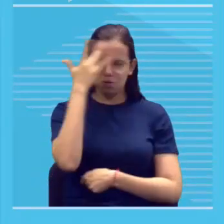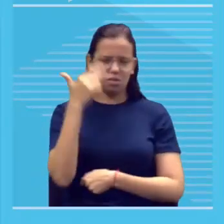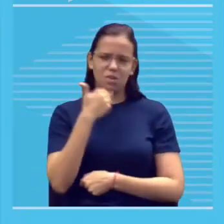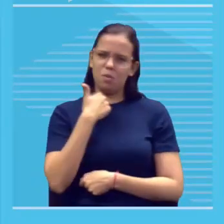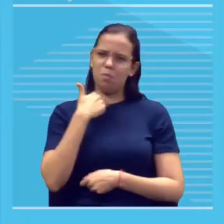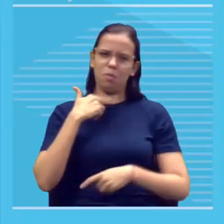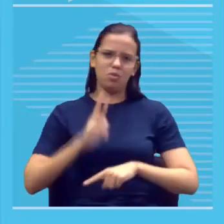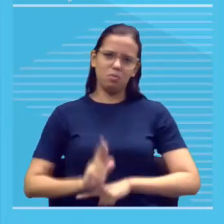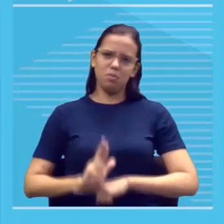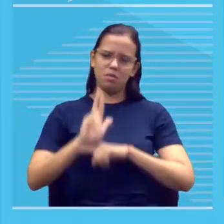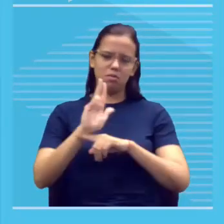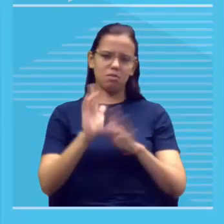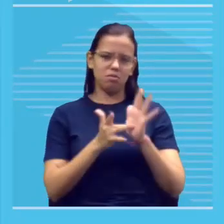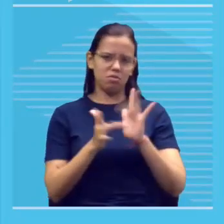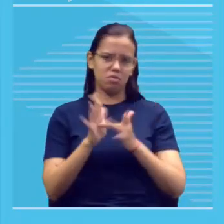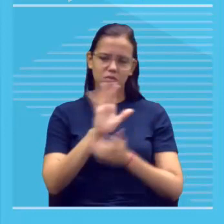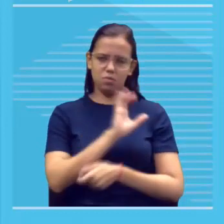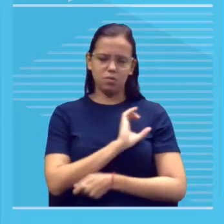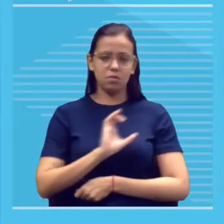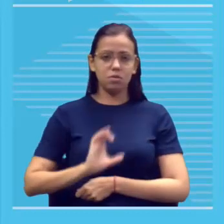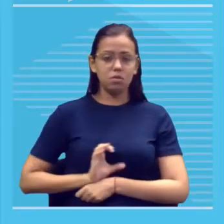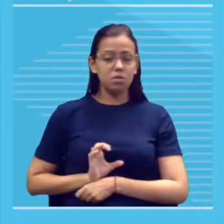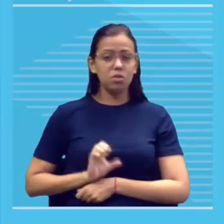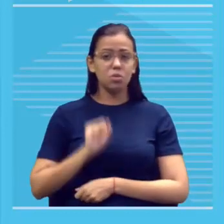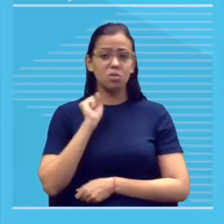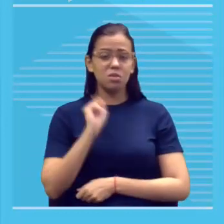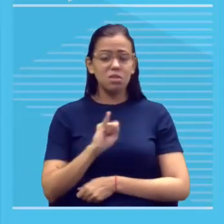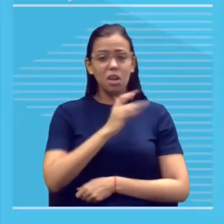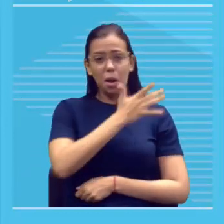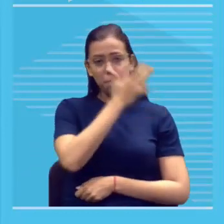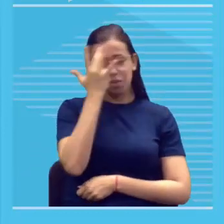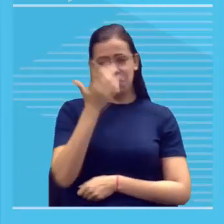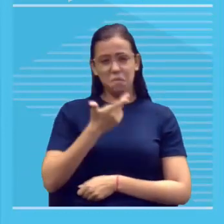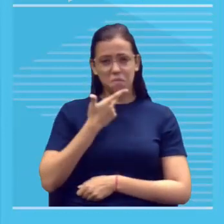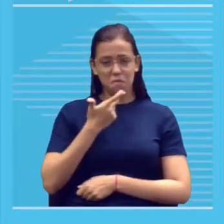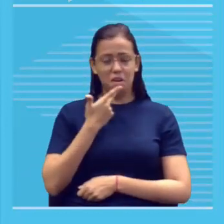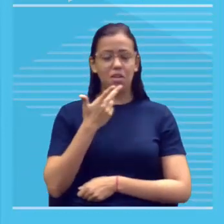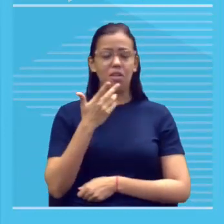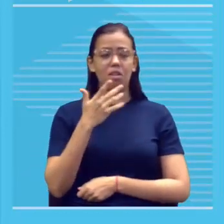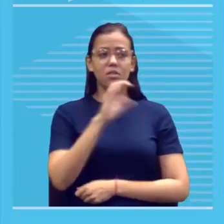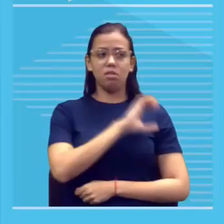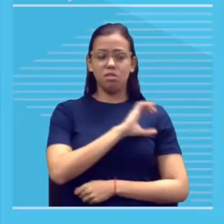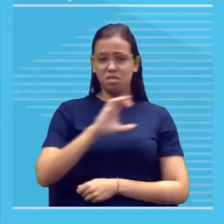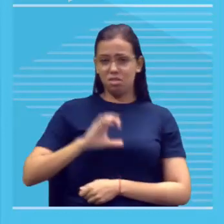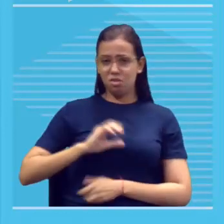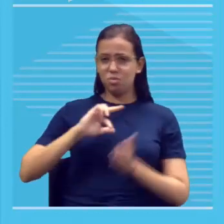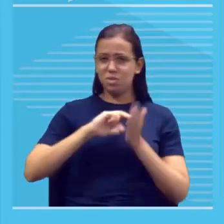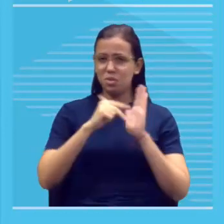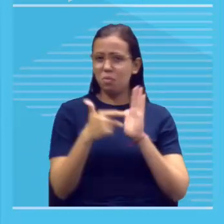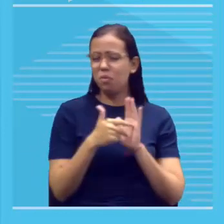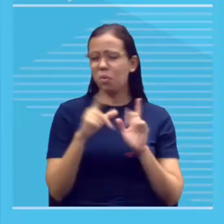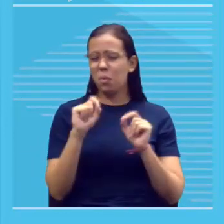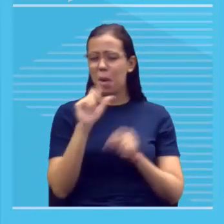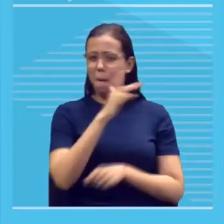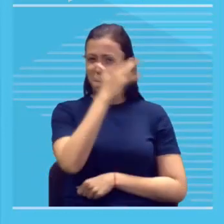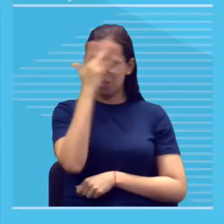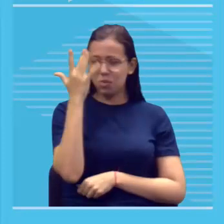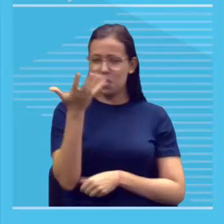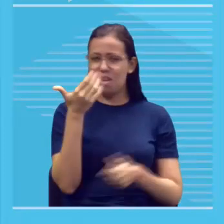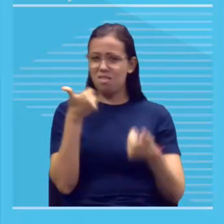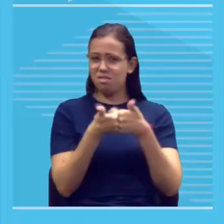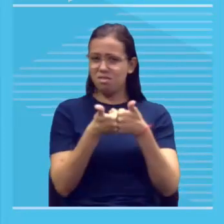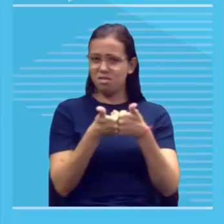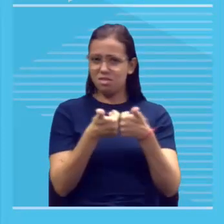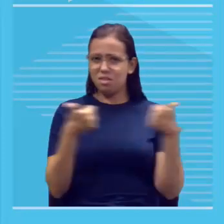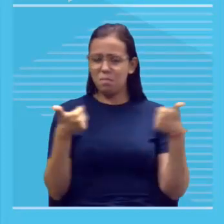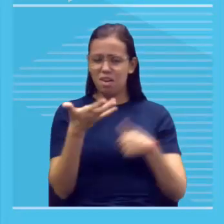de Cristo Está bem se Cristo na boca de alguém significa que a pessoa quer separar-se de